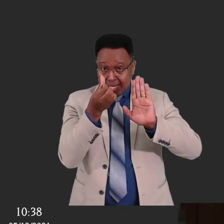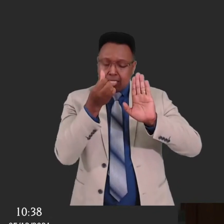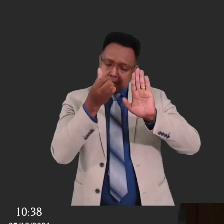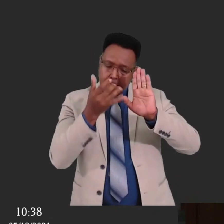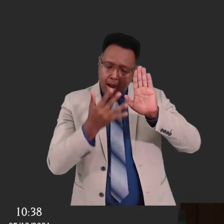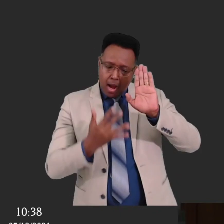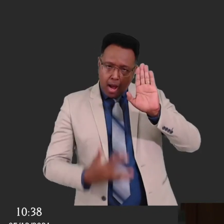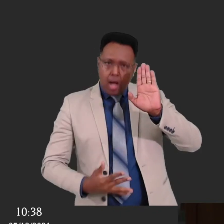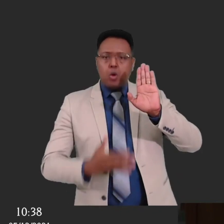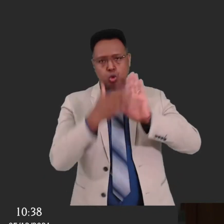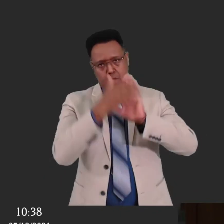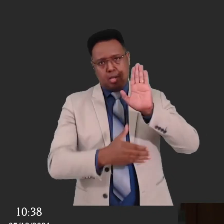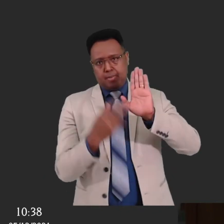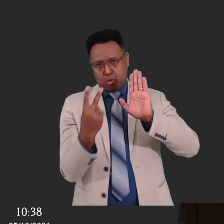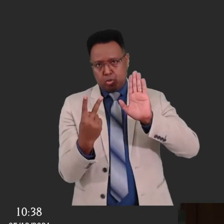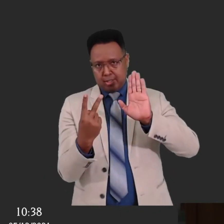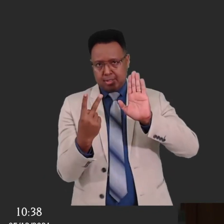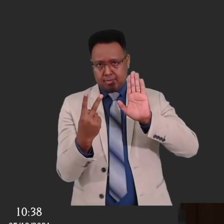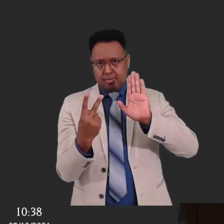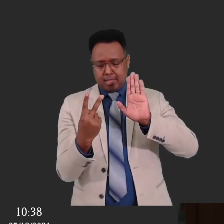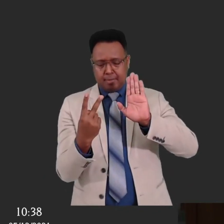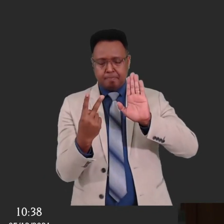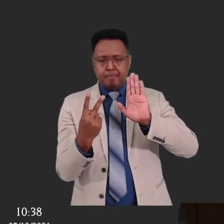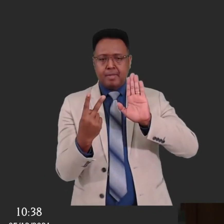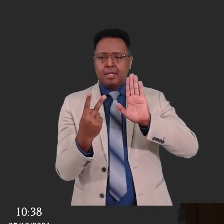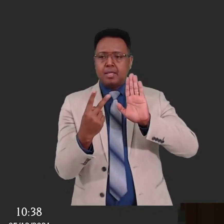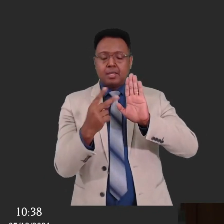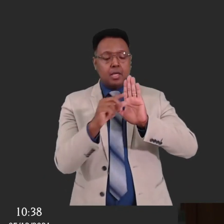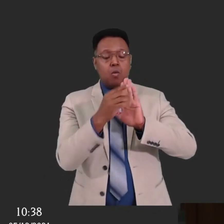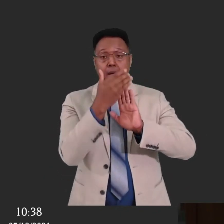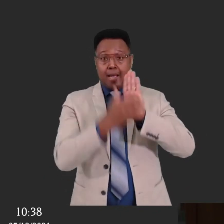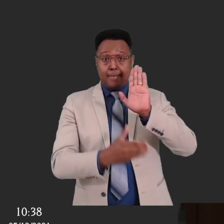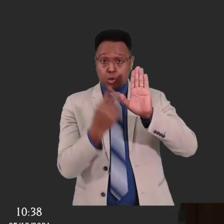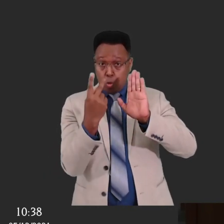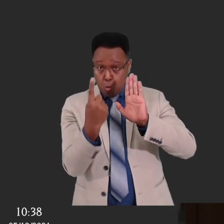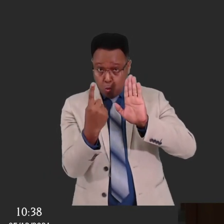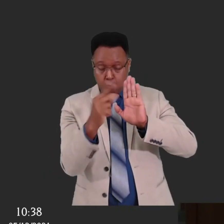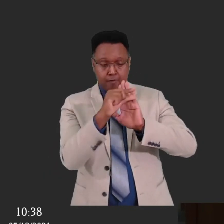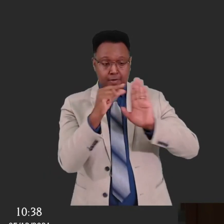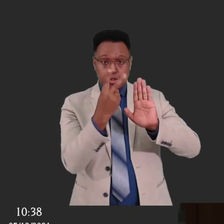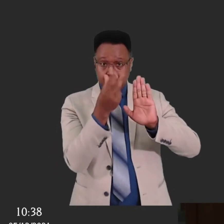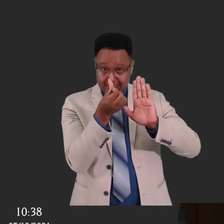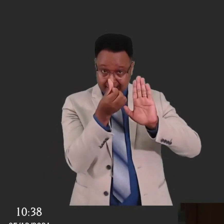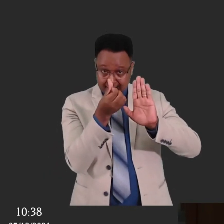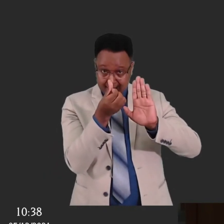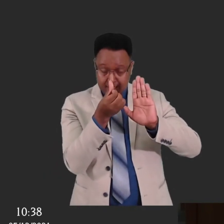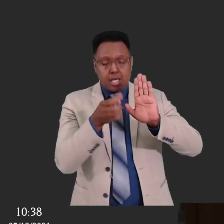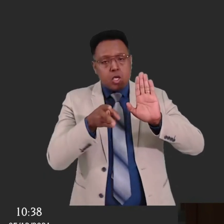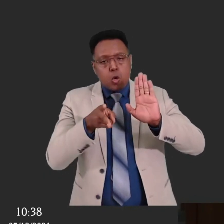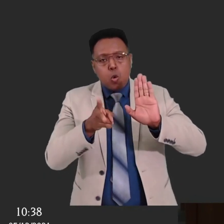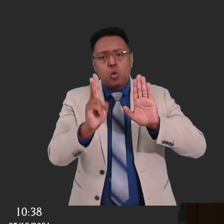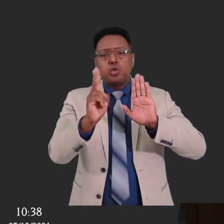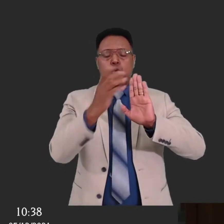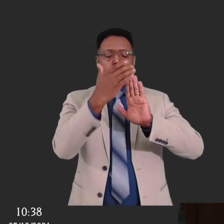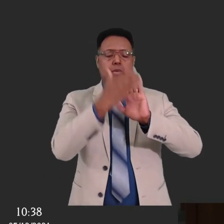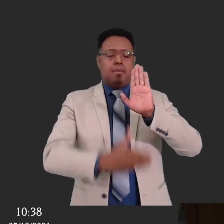o capítulo 1, o final dele, o 26, e na sequência depois, o